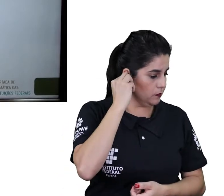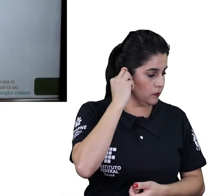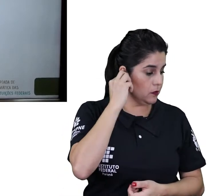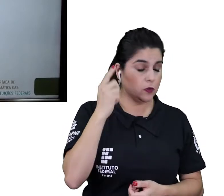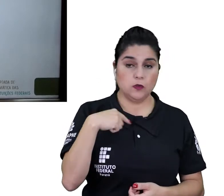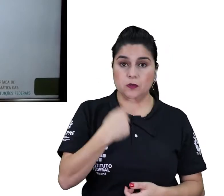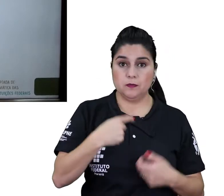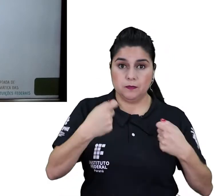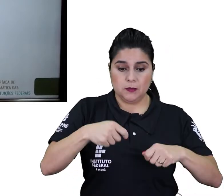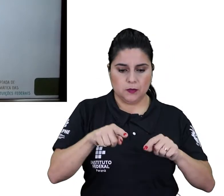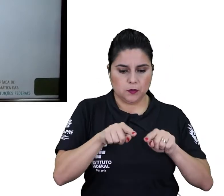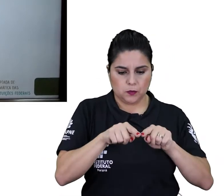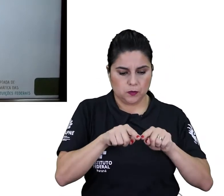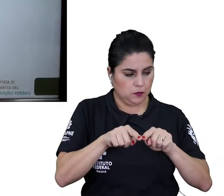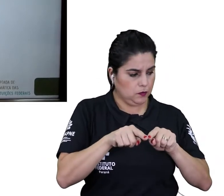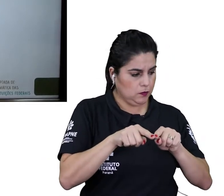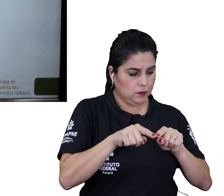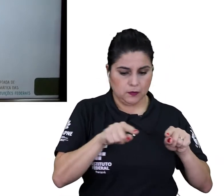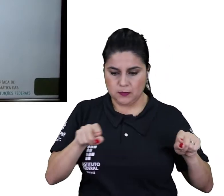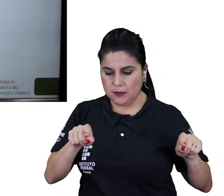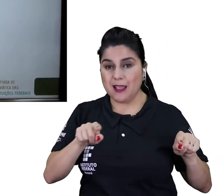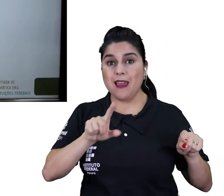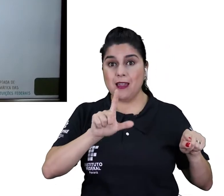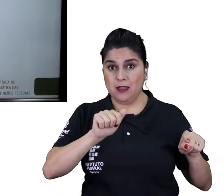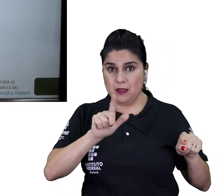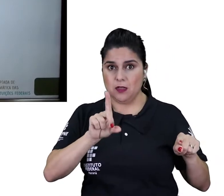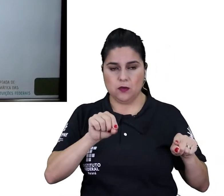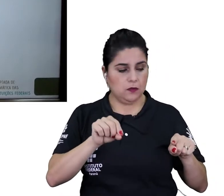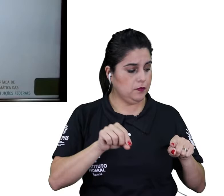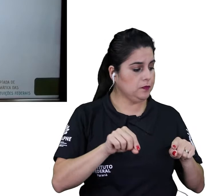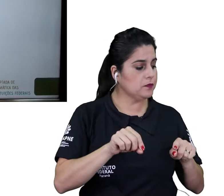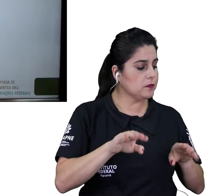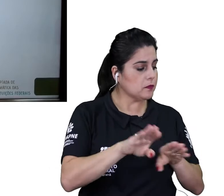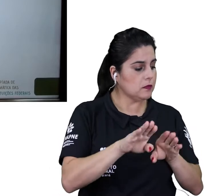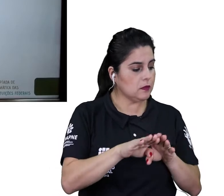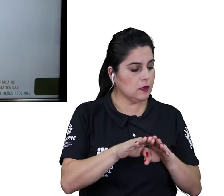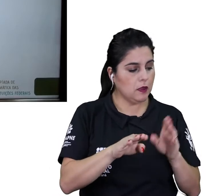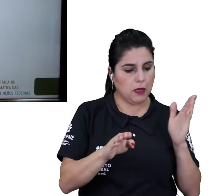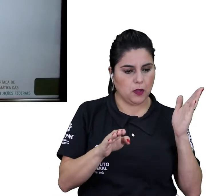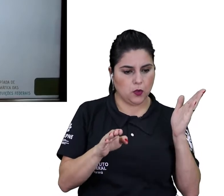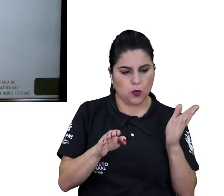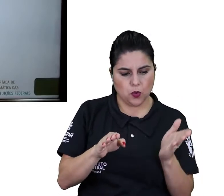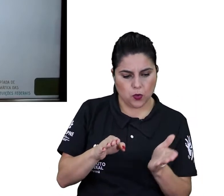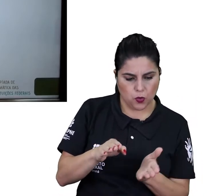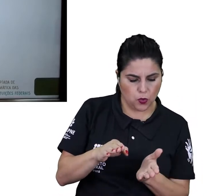Precisamos deste lado aqui. Temos aqui também